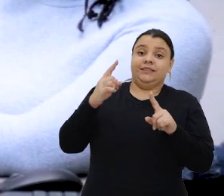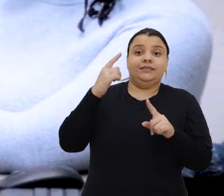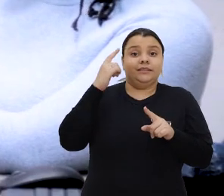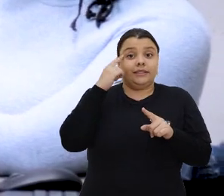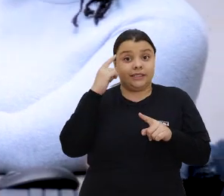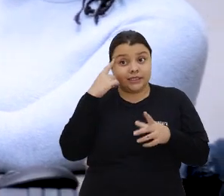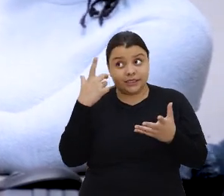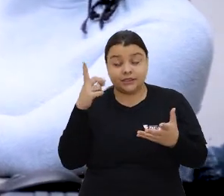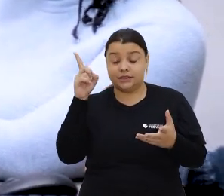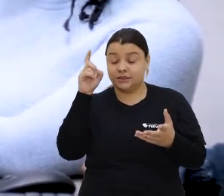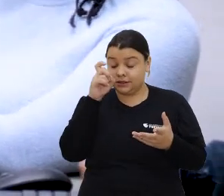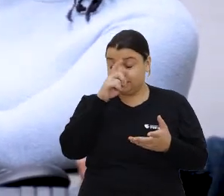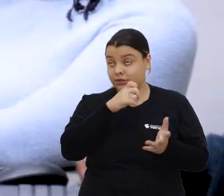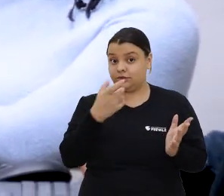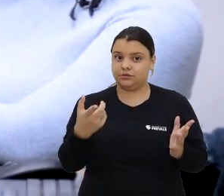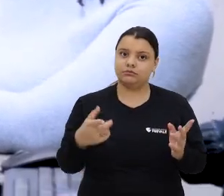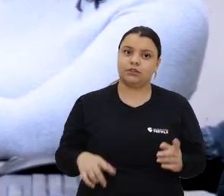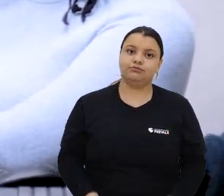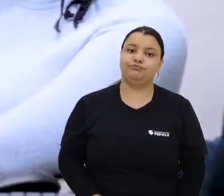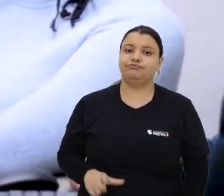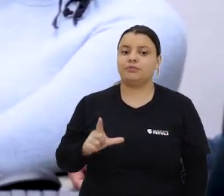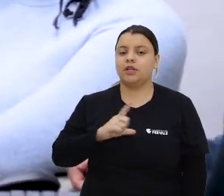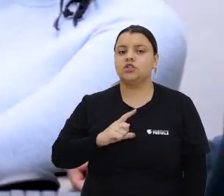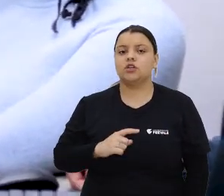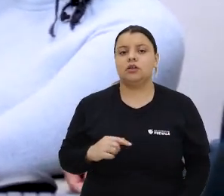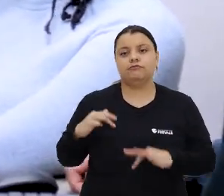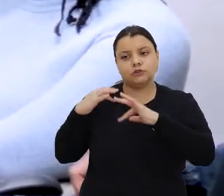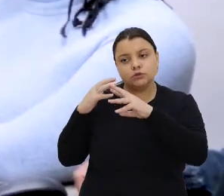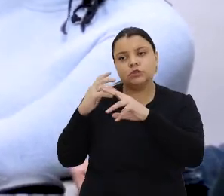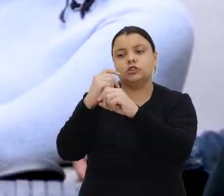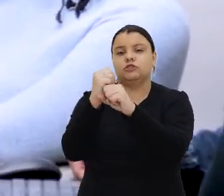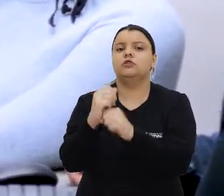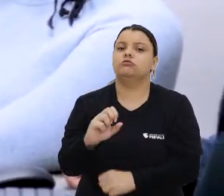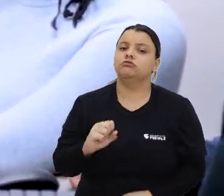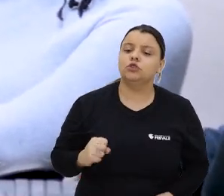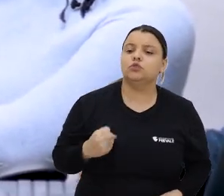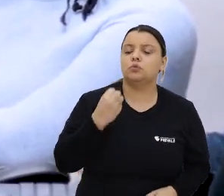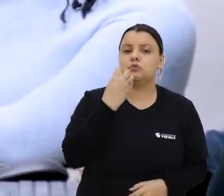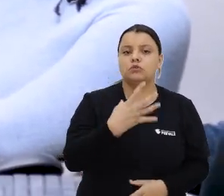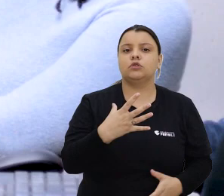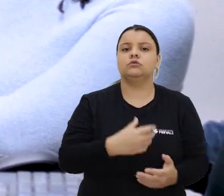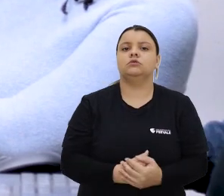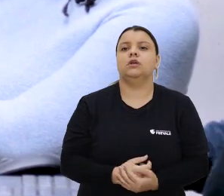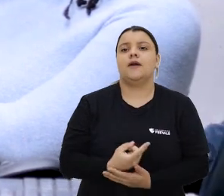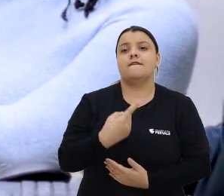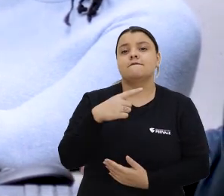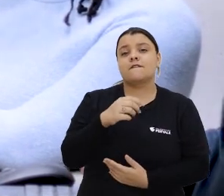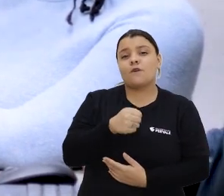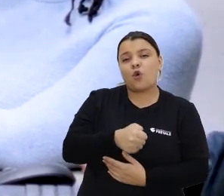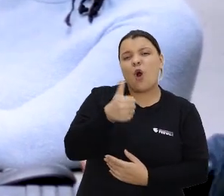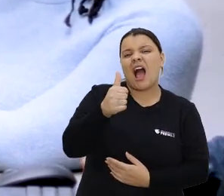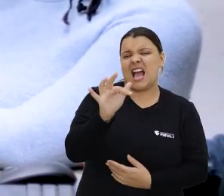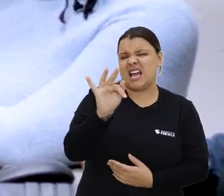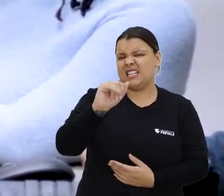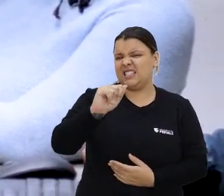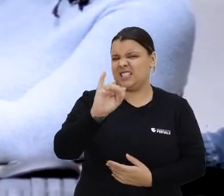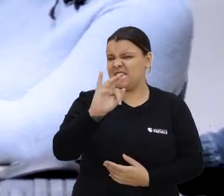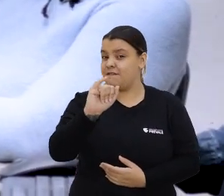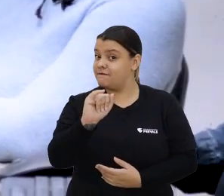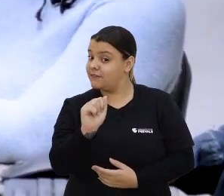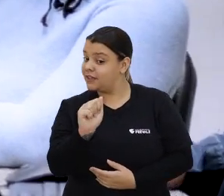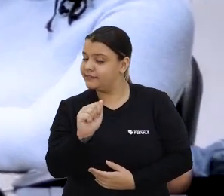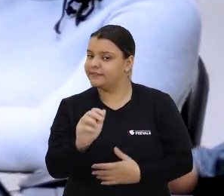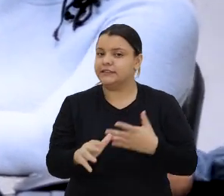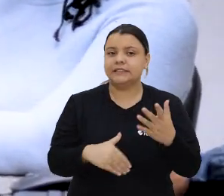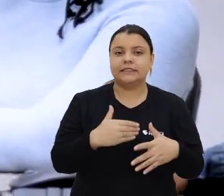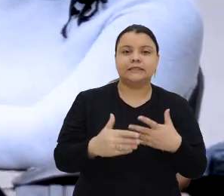as Sim, dificuldades que sim, apareciam, foi uma trajetória vencedora. Cheguei aspirante à FIFA, não cheguei no quadro internacional, mas cheguei quase lá.